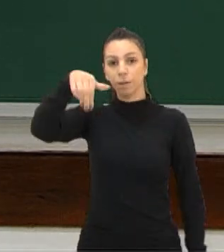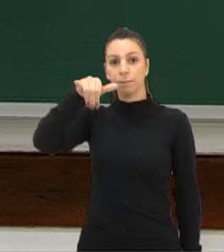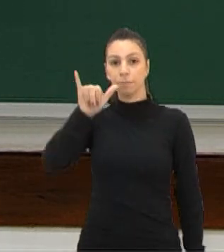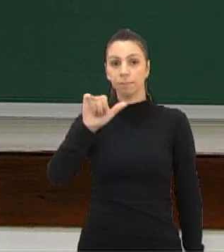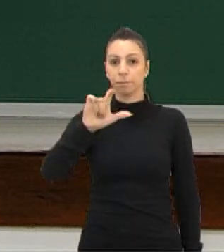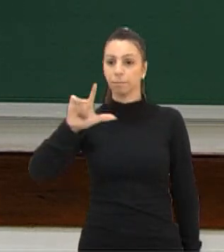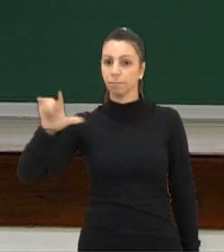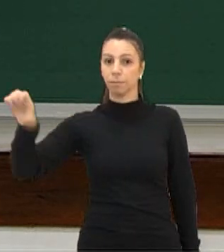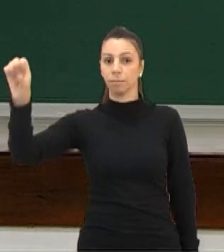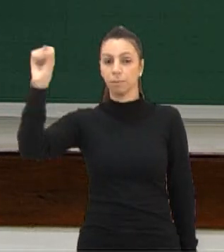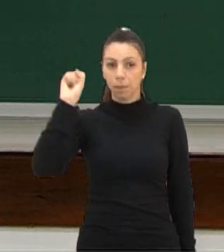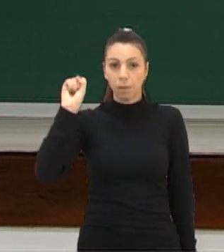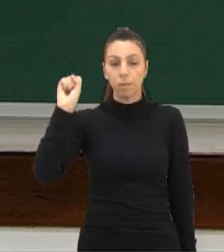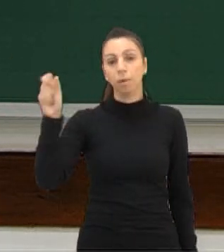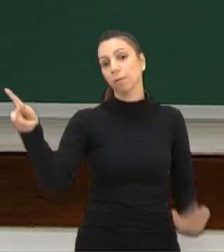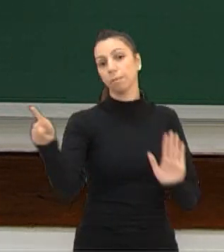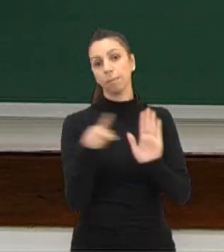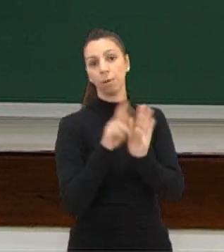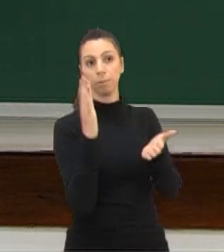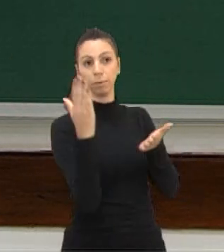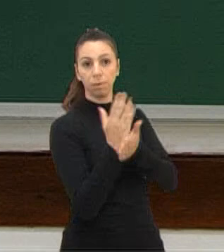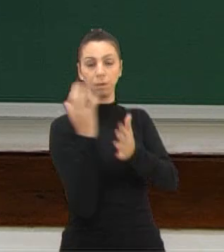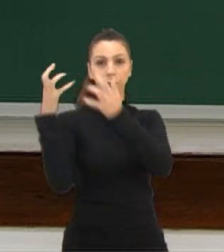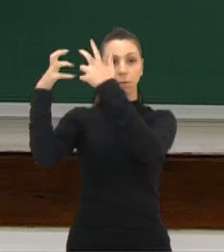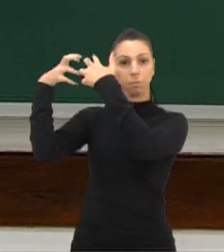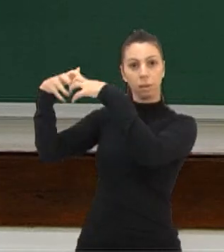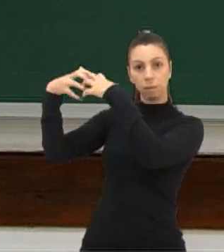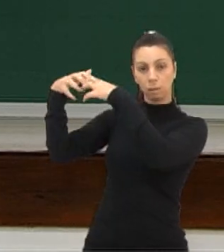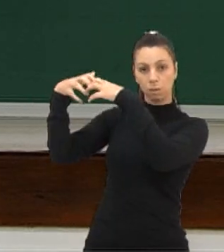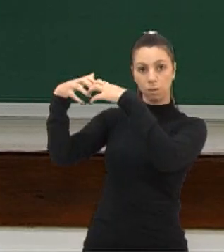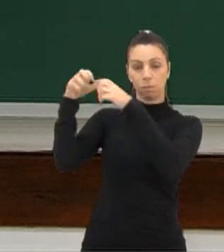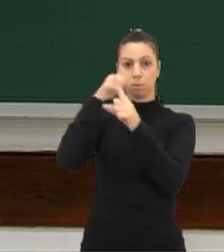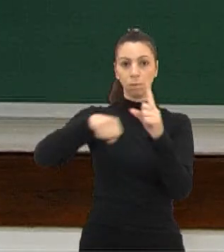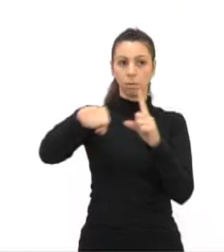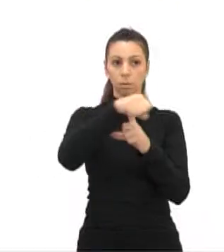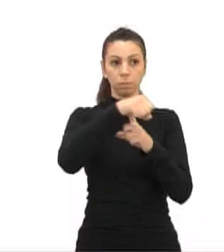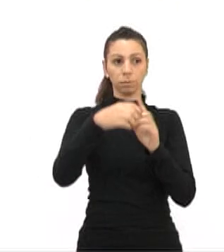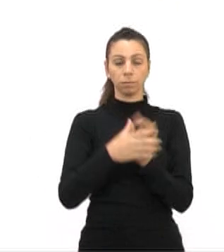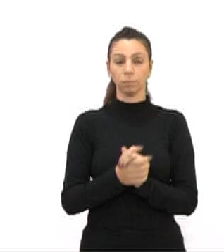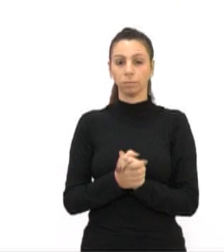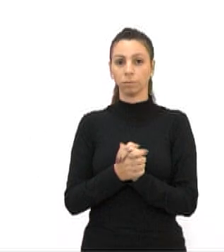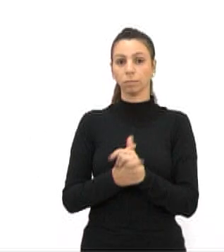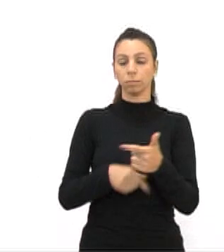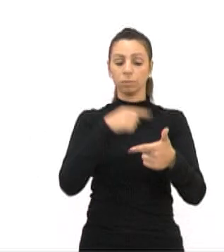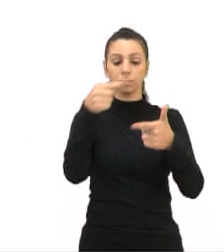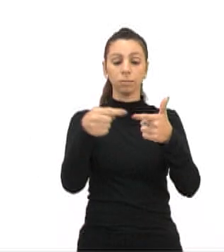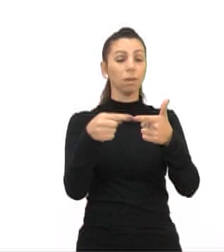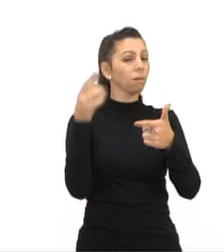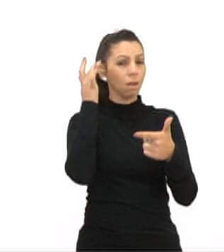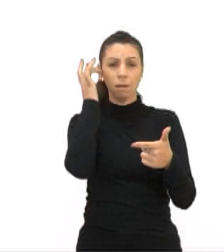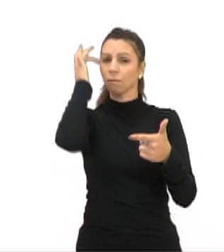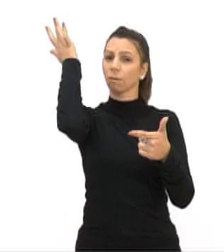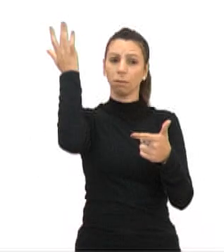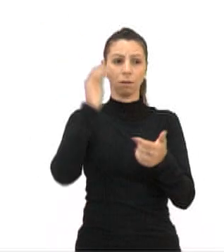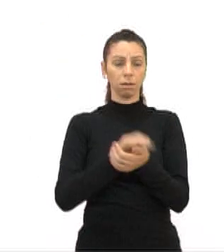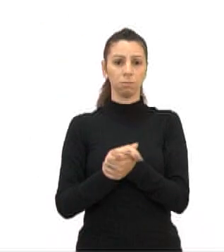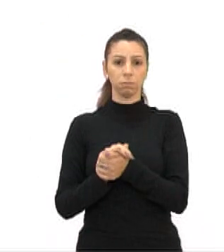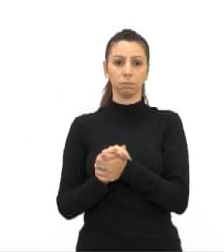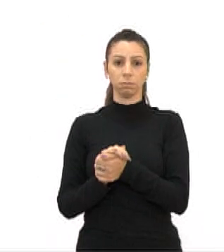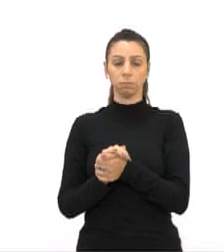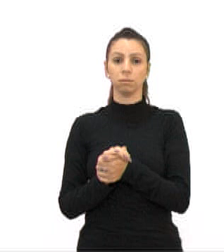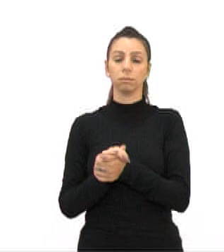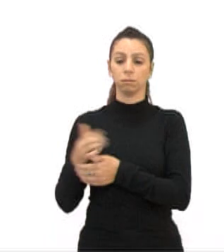a imaginação sociológica. Beleza? Em relação a 2, facílima, né? Sobre o processo de